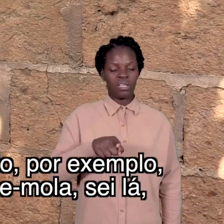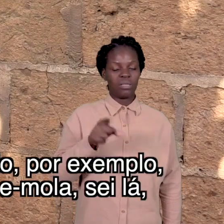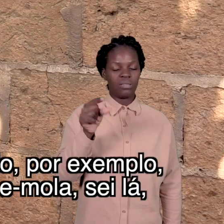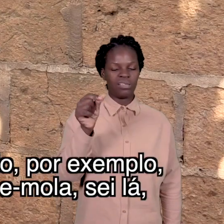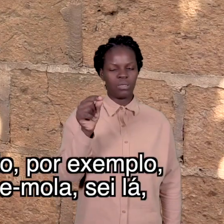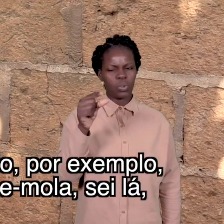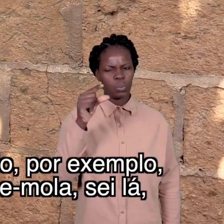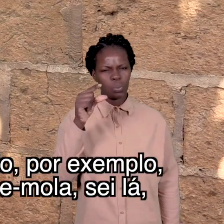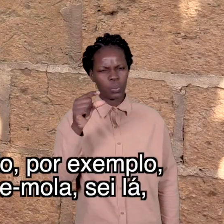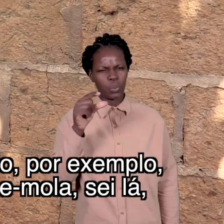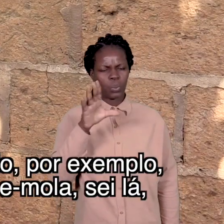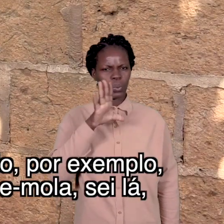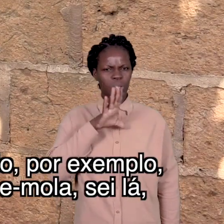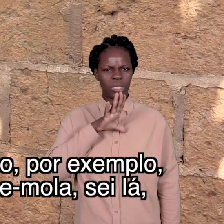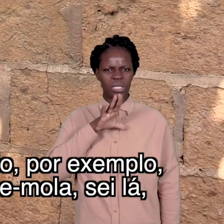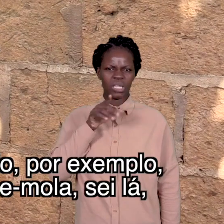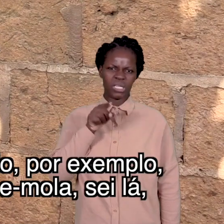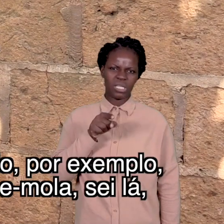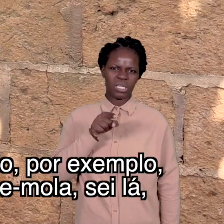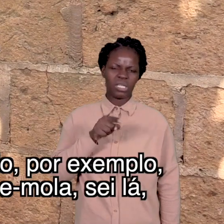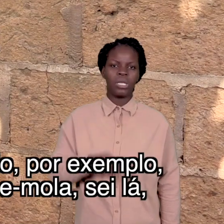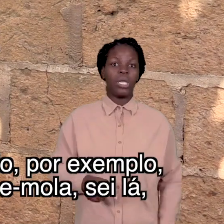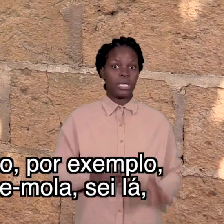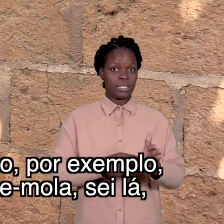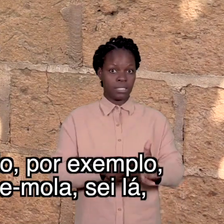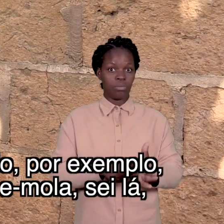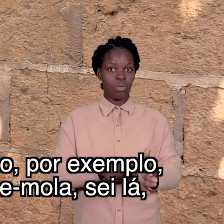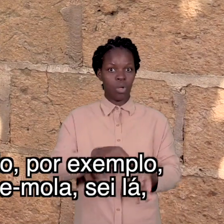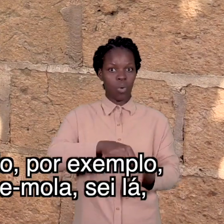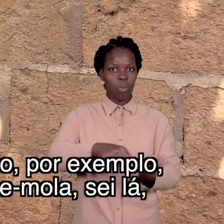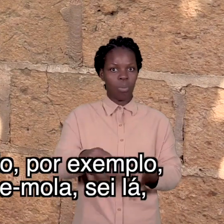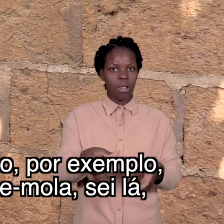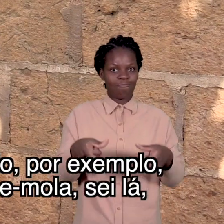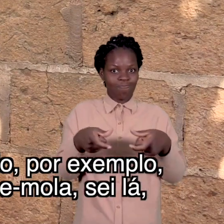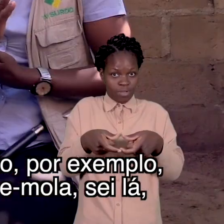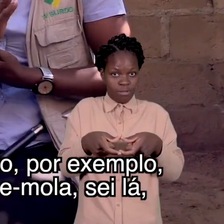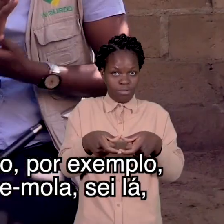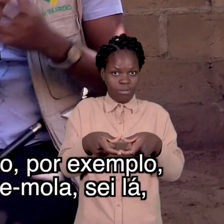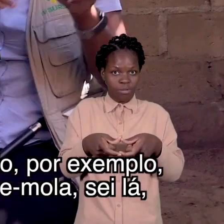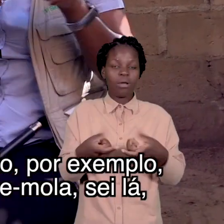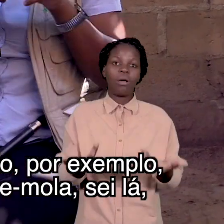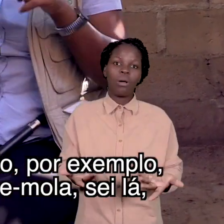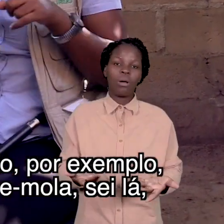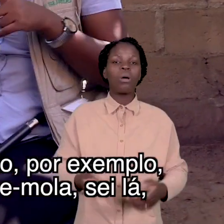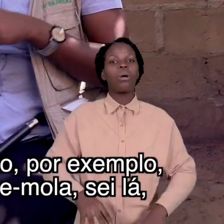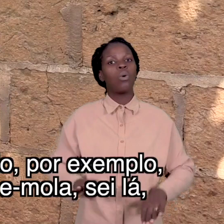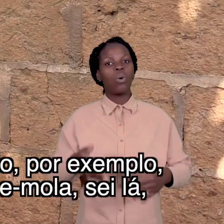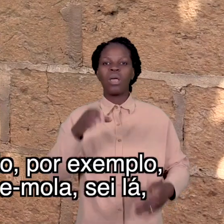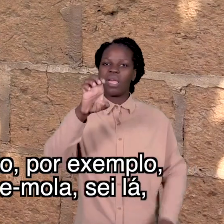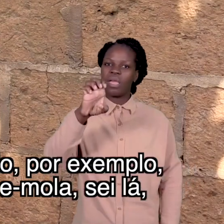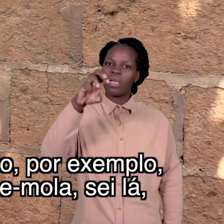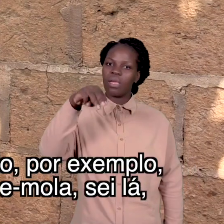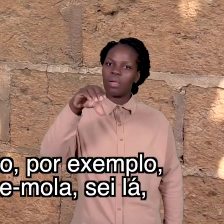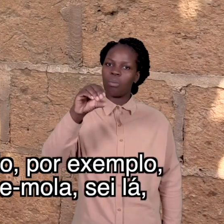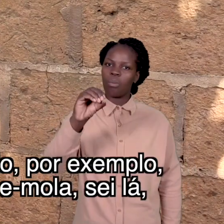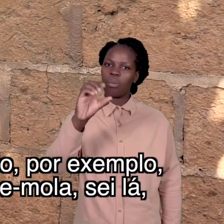Com um pouco que eu tenho conseguido ali, por exemplo, no registro de cartões, abertura de